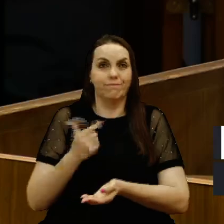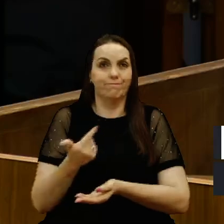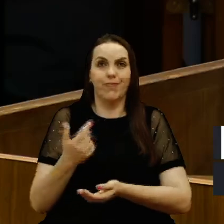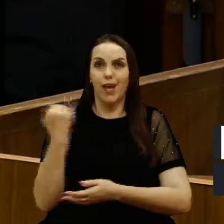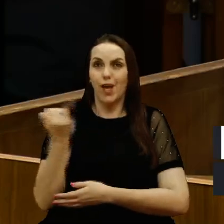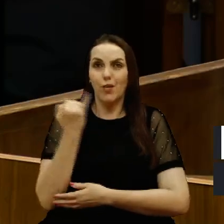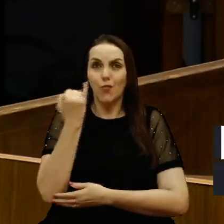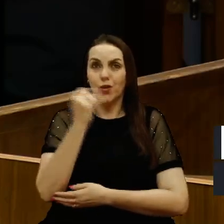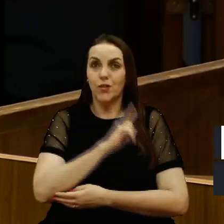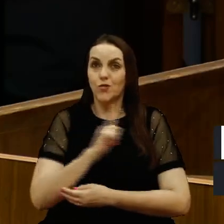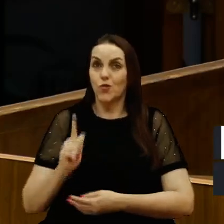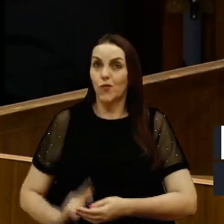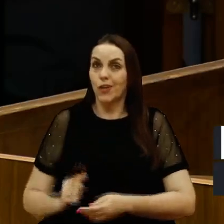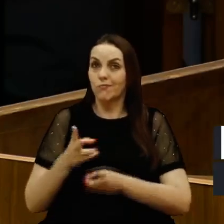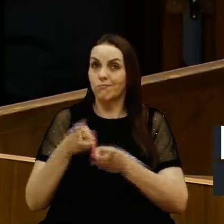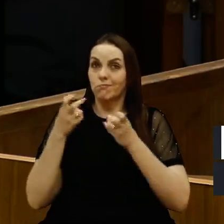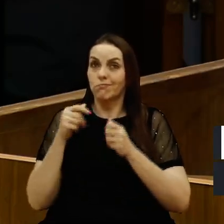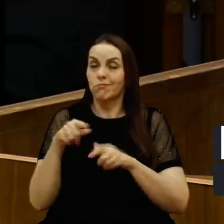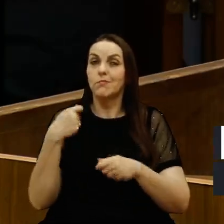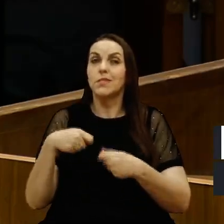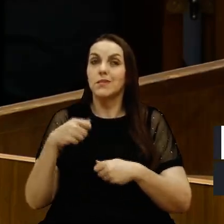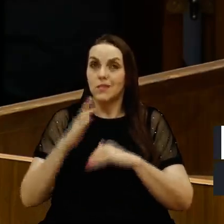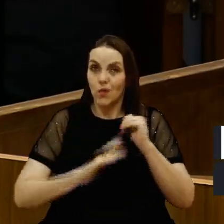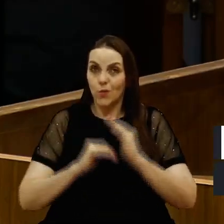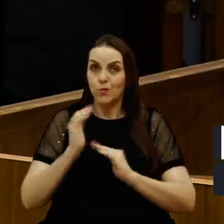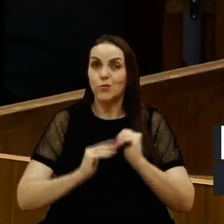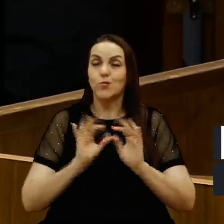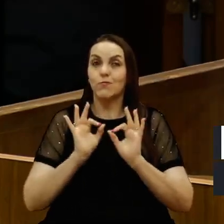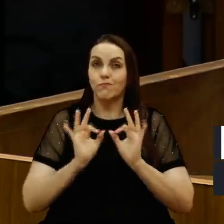o governo construa,